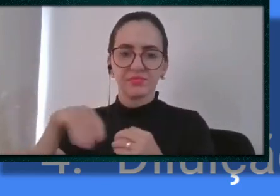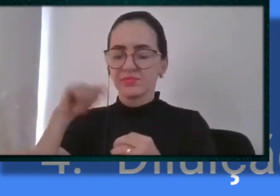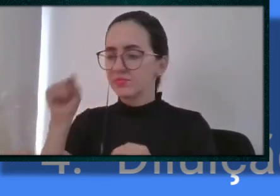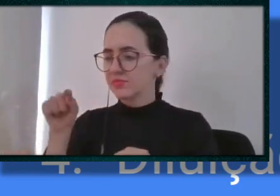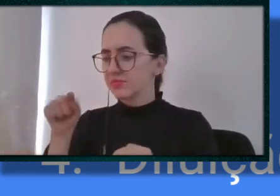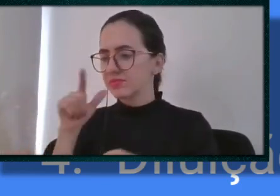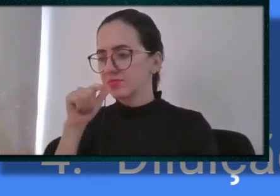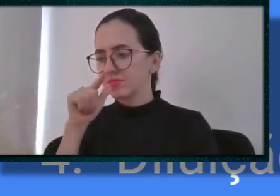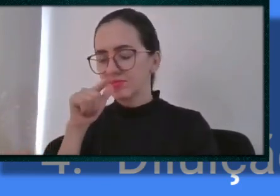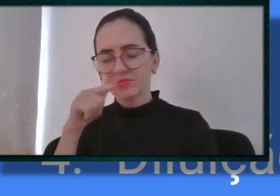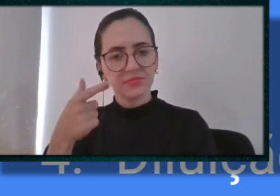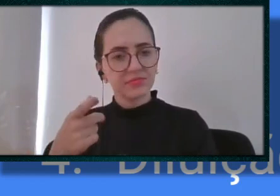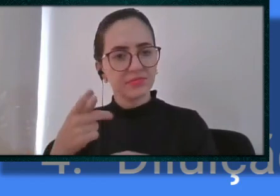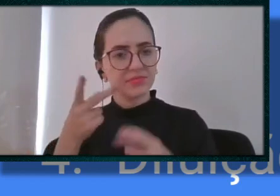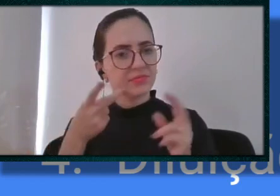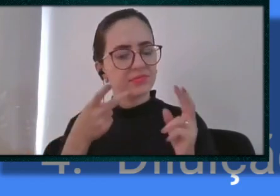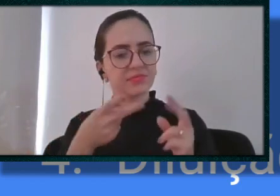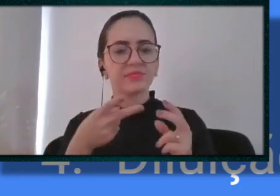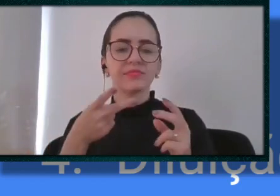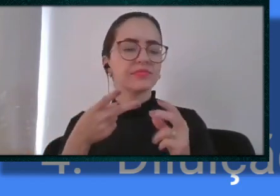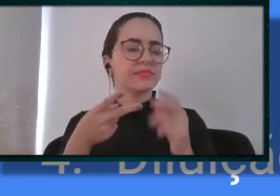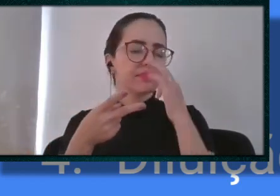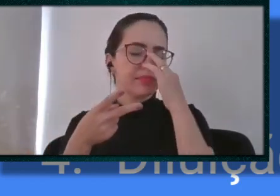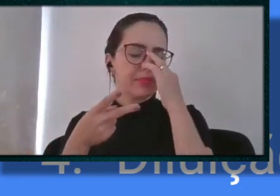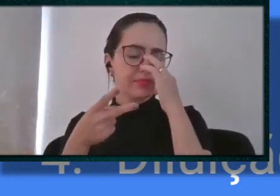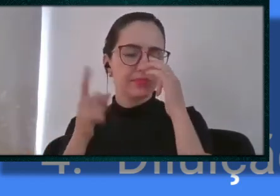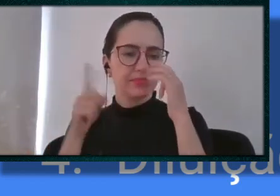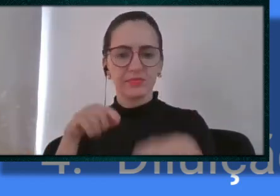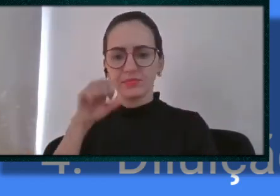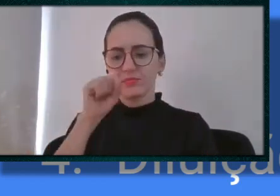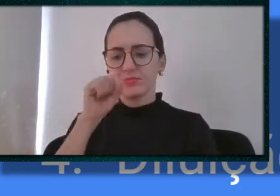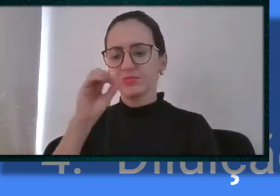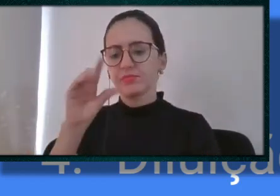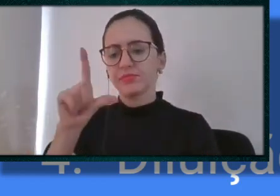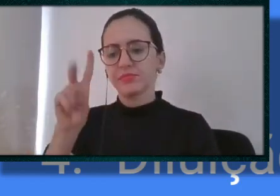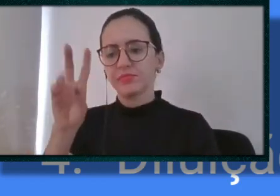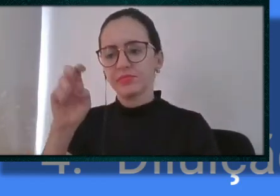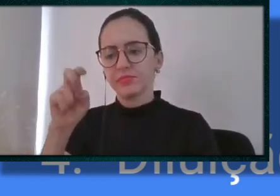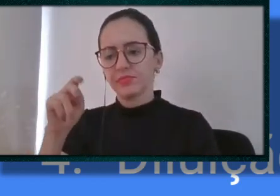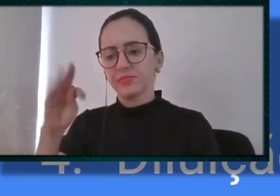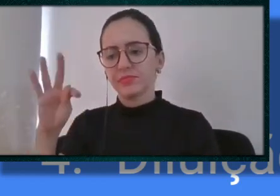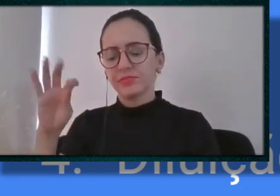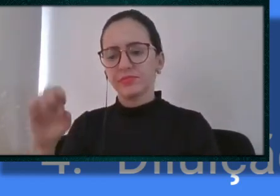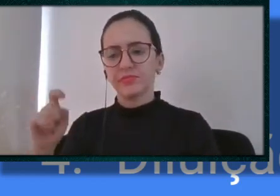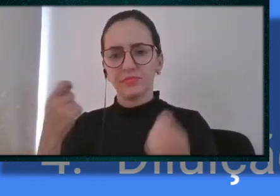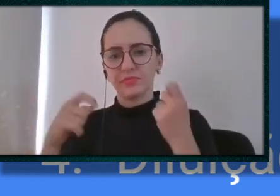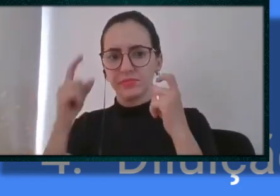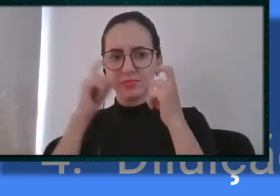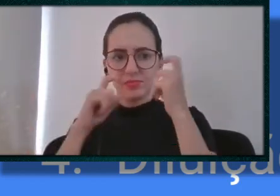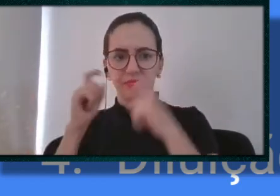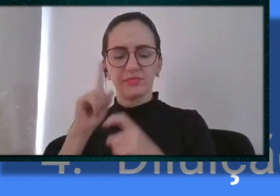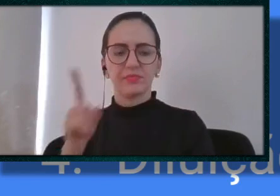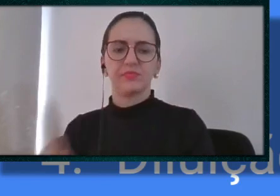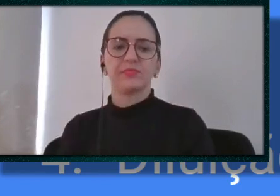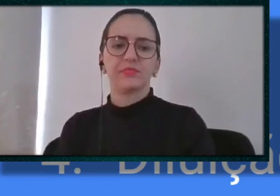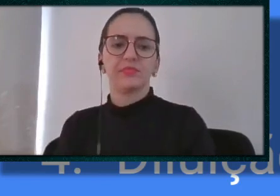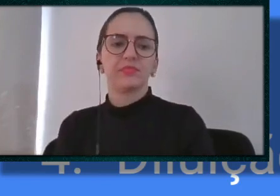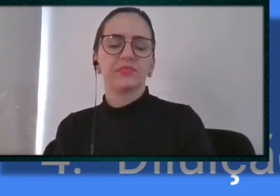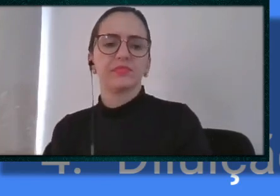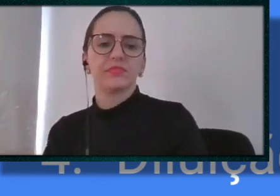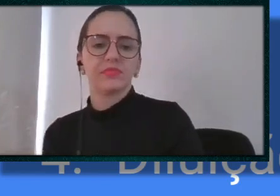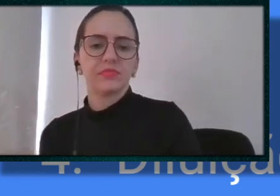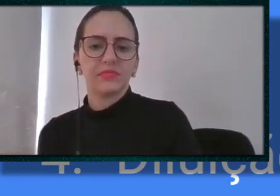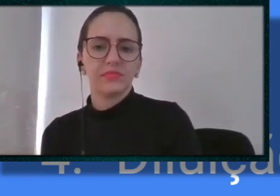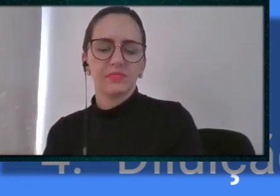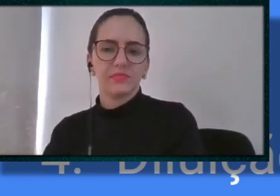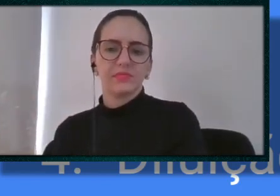da solução, tá bom? A gente não se preocupa muito com a quantidade de água em relação à quantidade de sal,